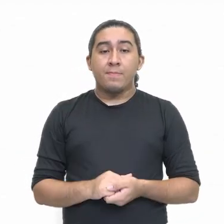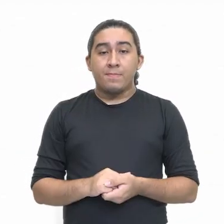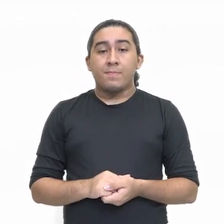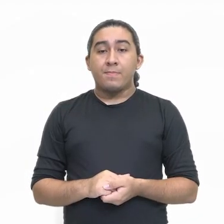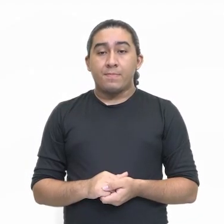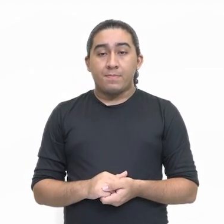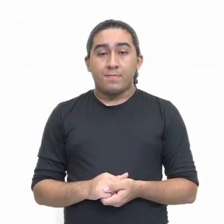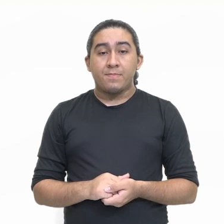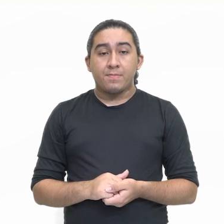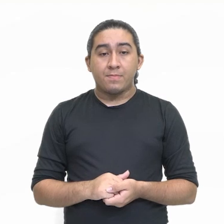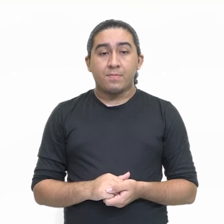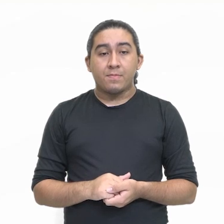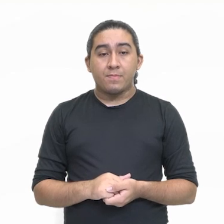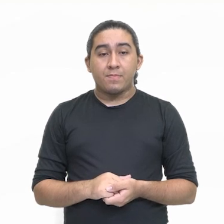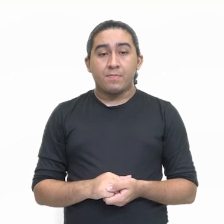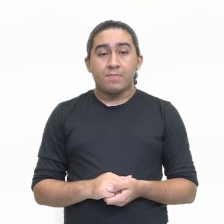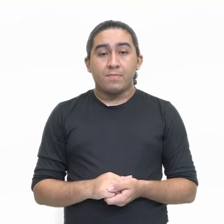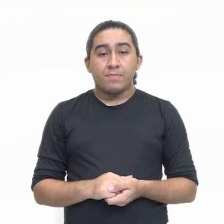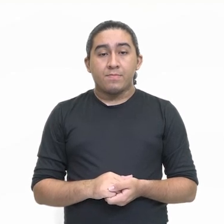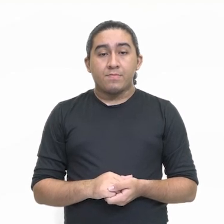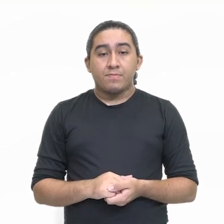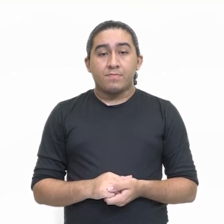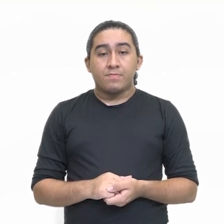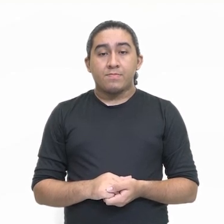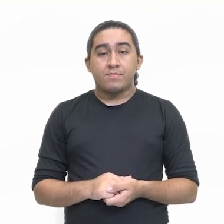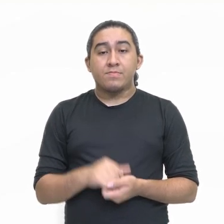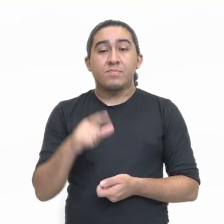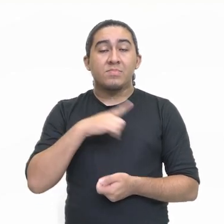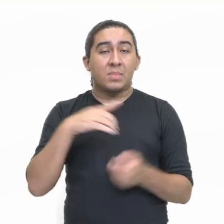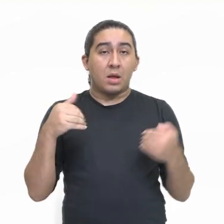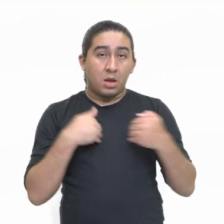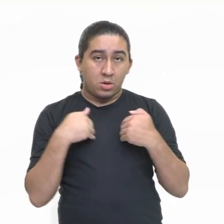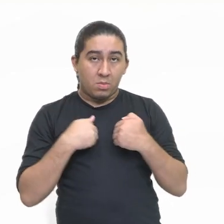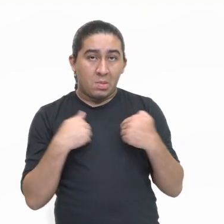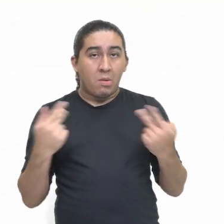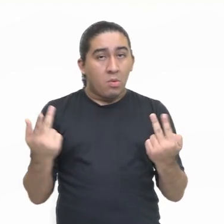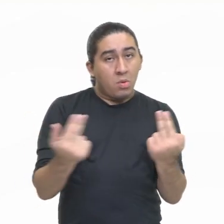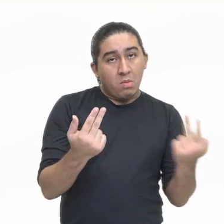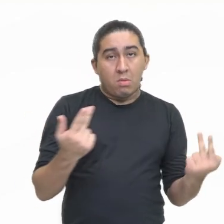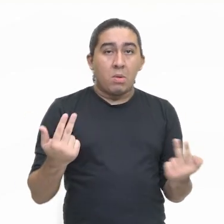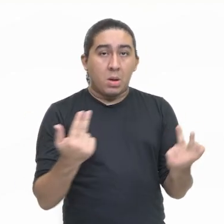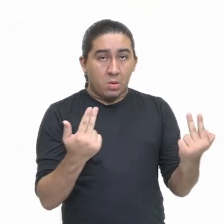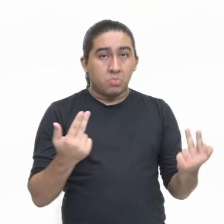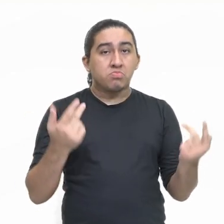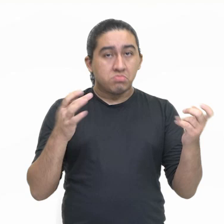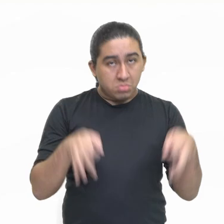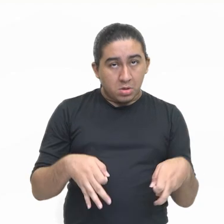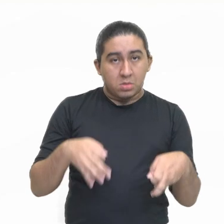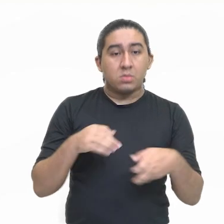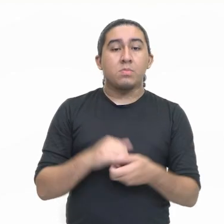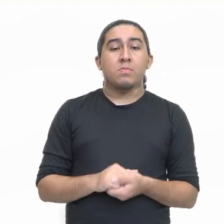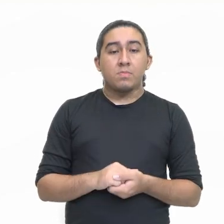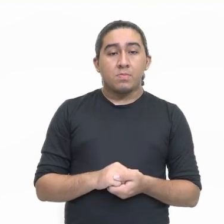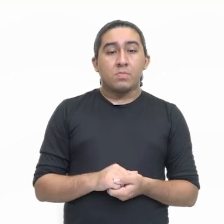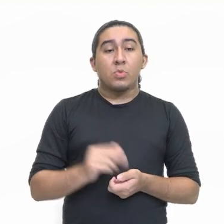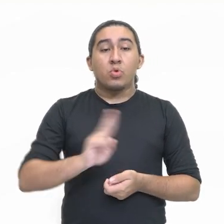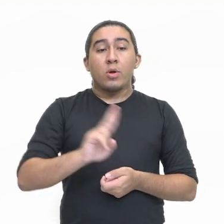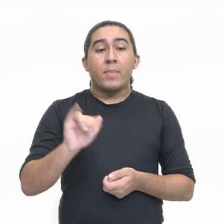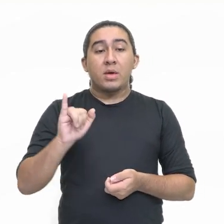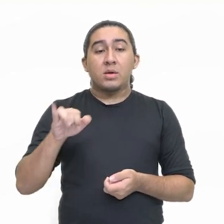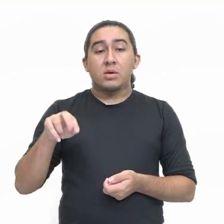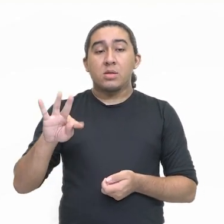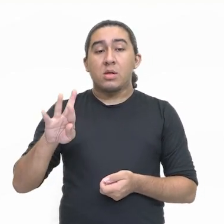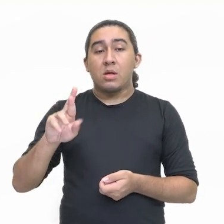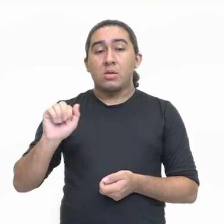ocorrer tanto entre indivíduos de uma mesma espécie E aí elas são chamadas